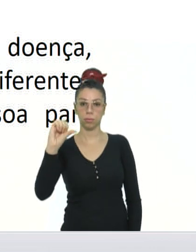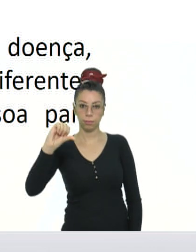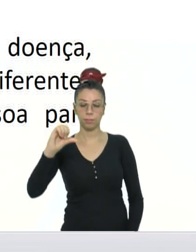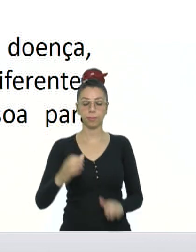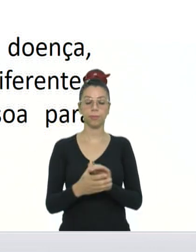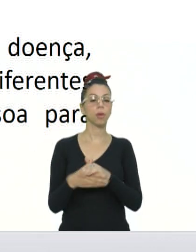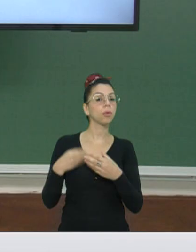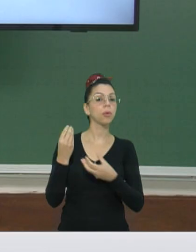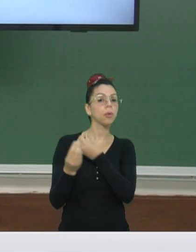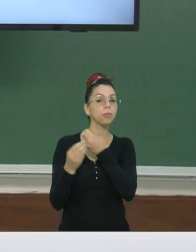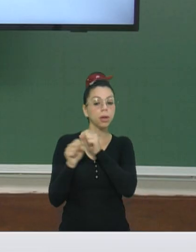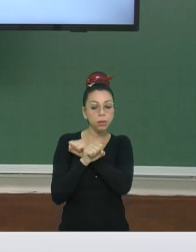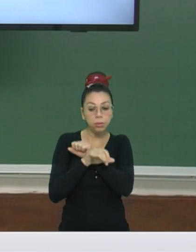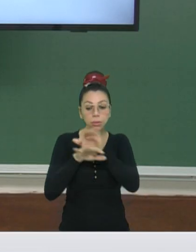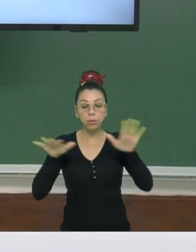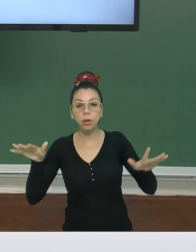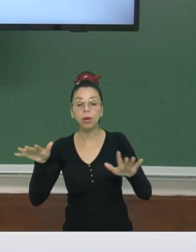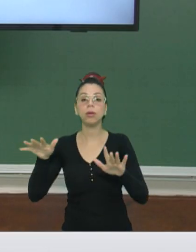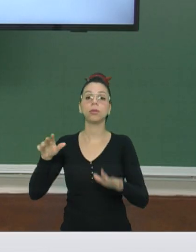começamos.